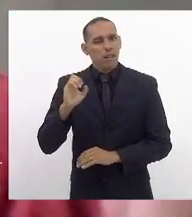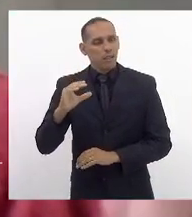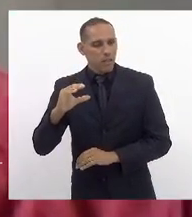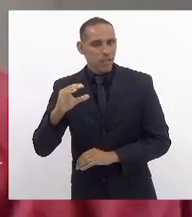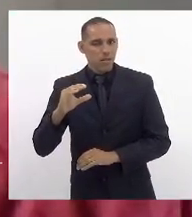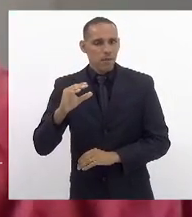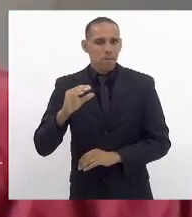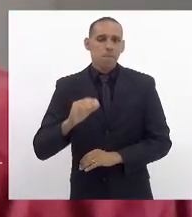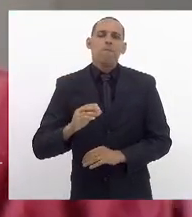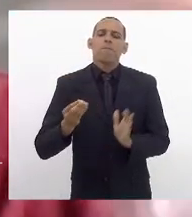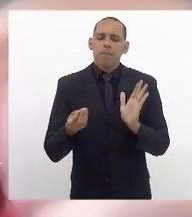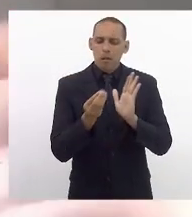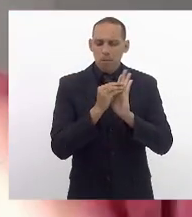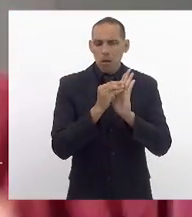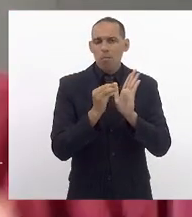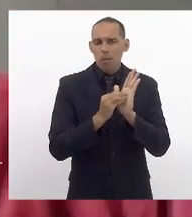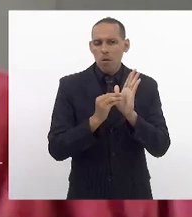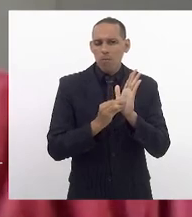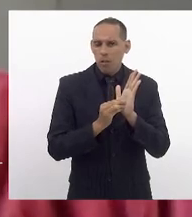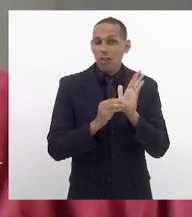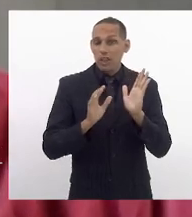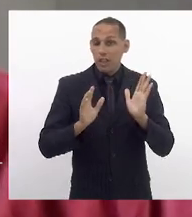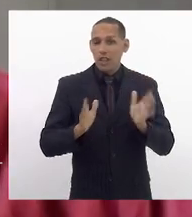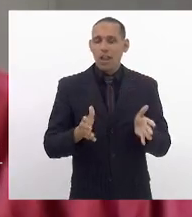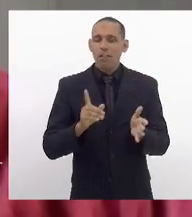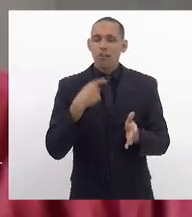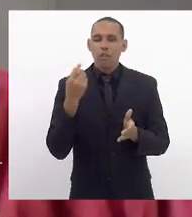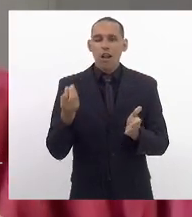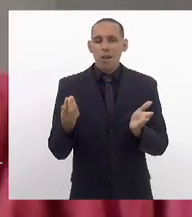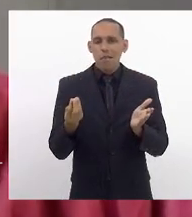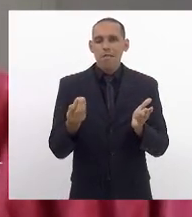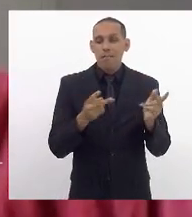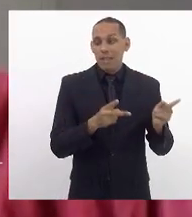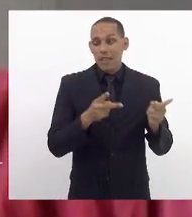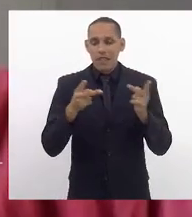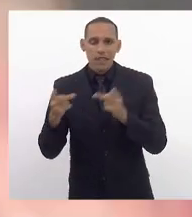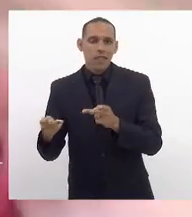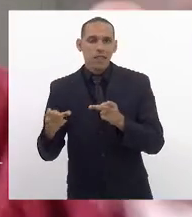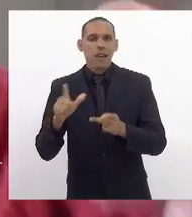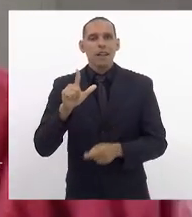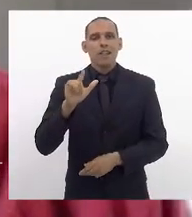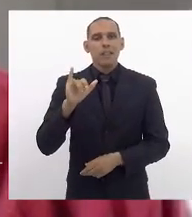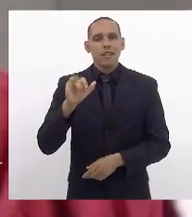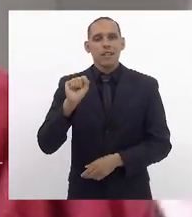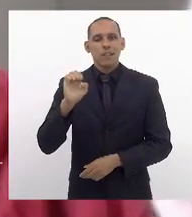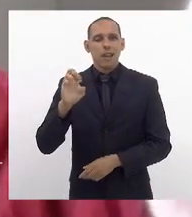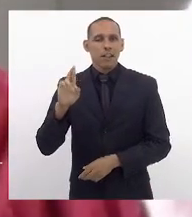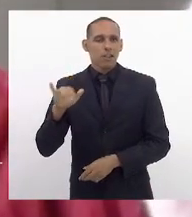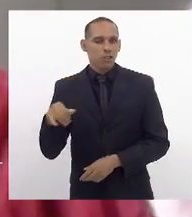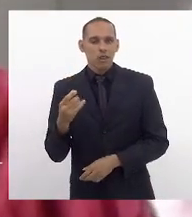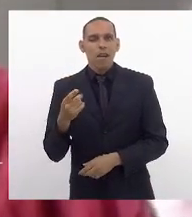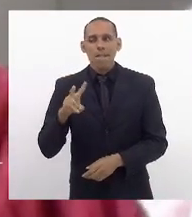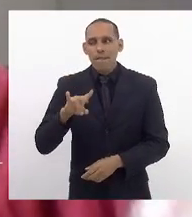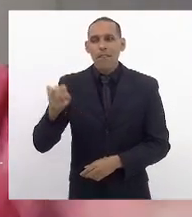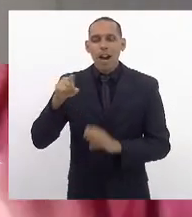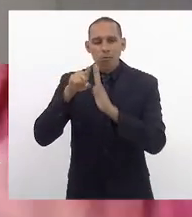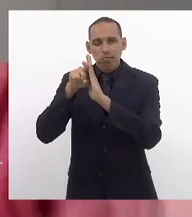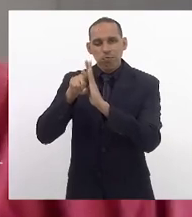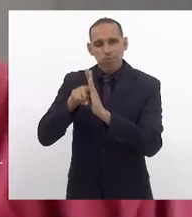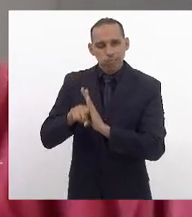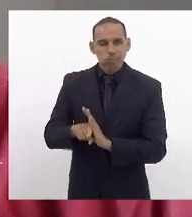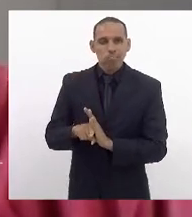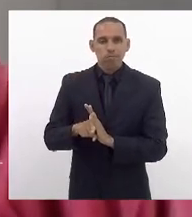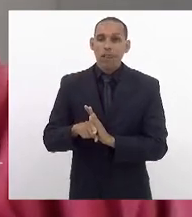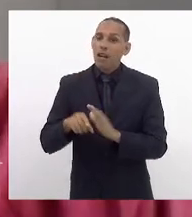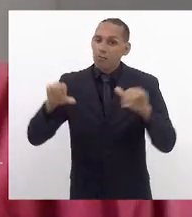crise já estão agendados e a gente vai marcar uma visita ao ISERJ para fazer uma fiscalização in loco. Essa crise